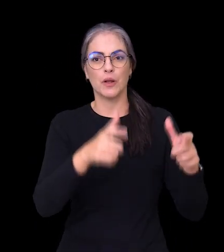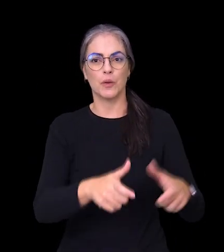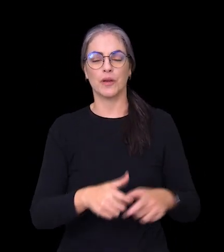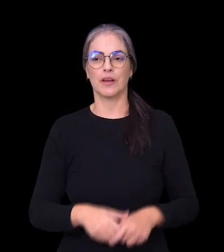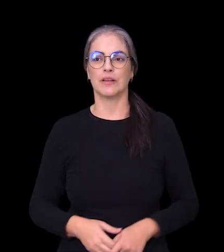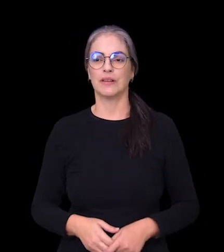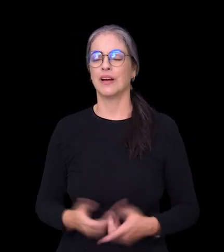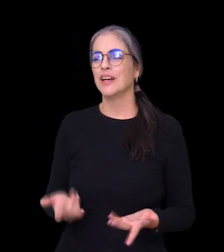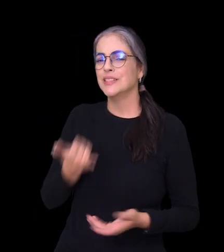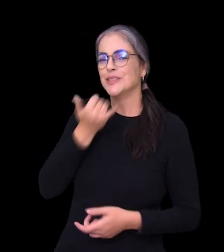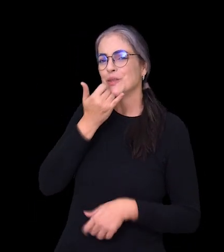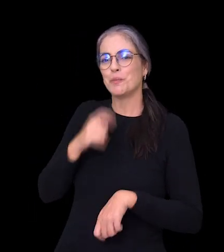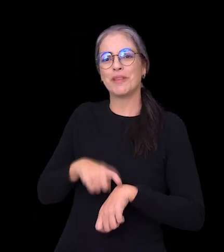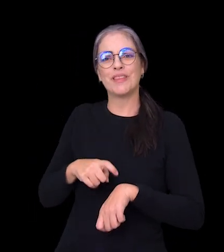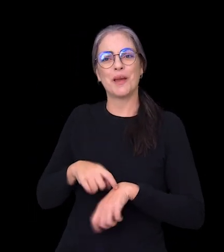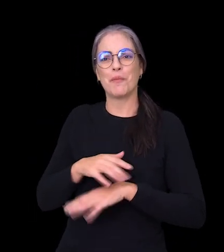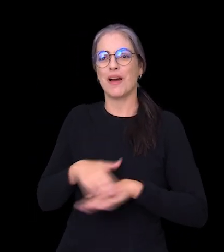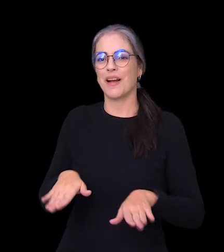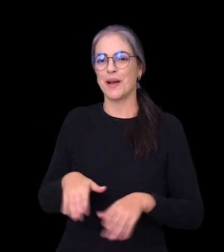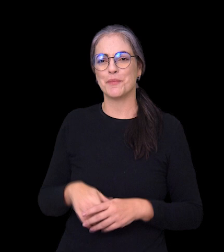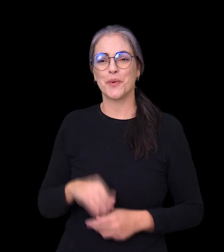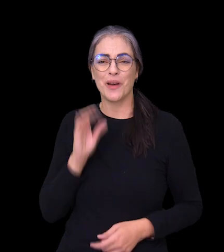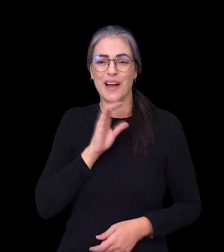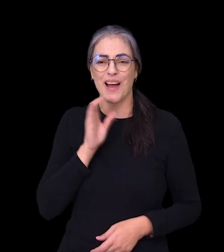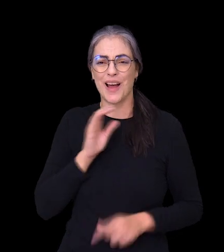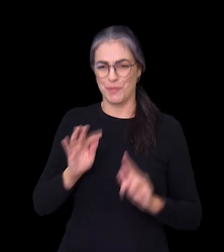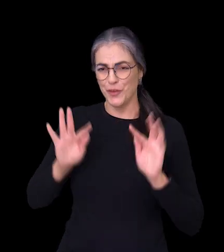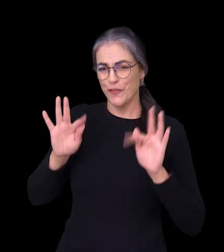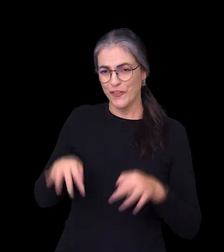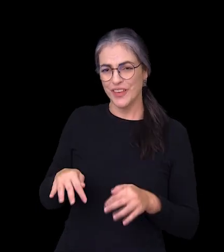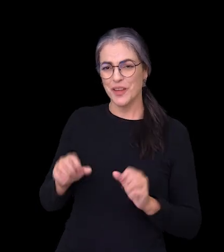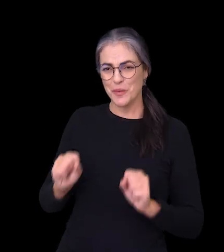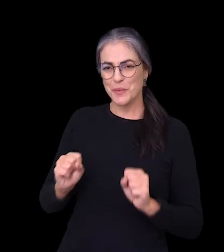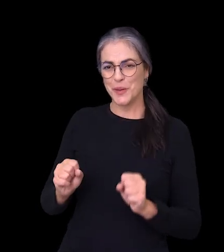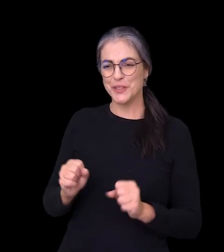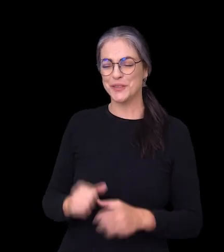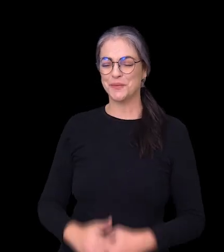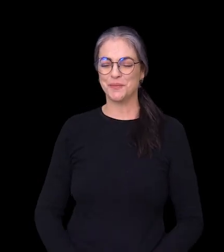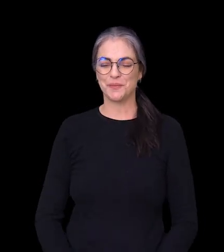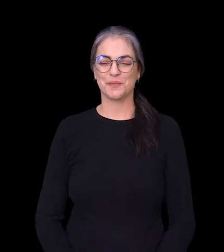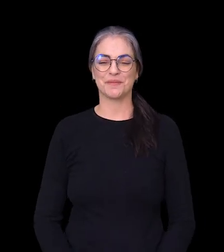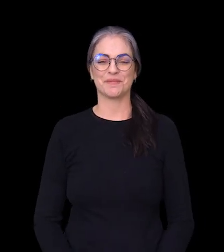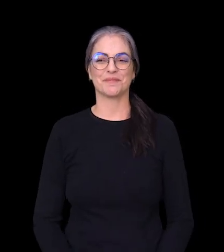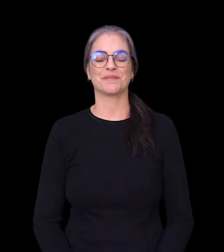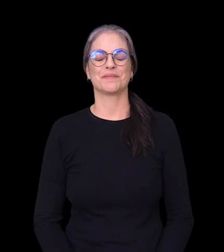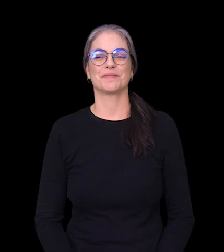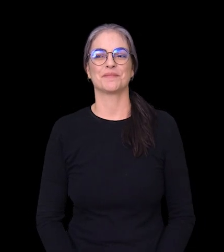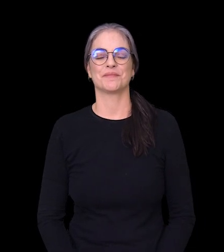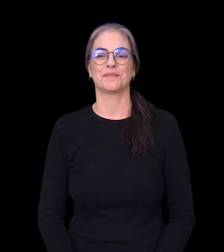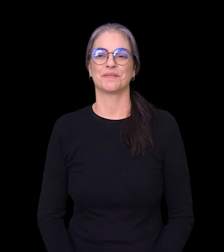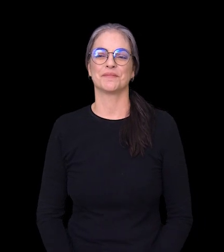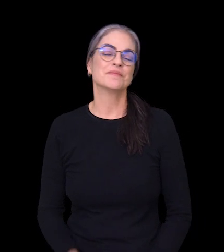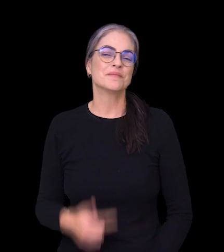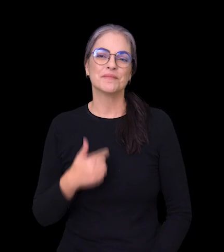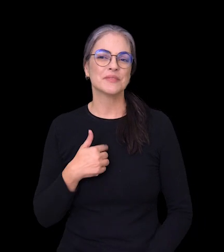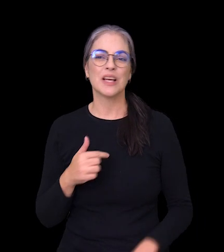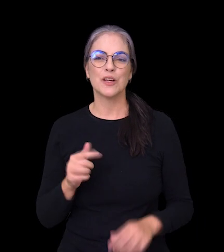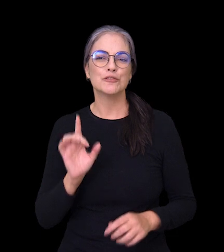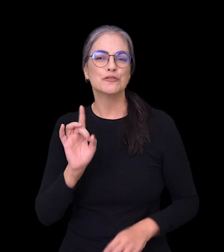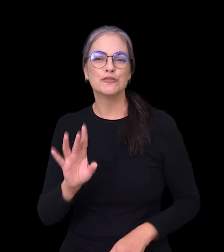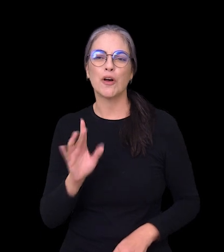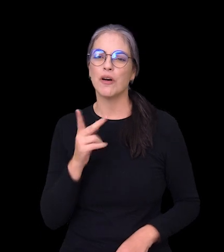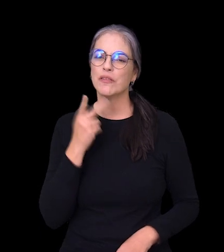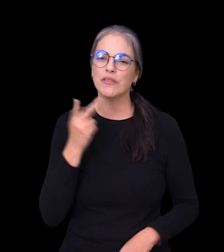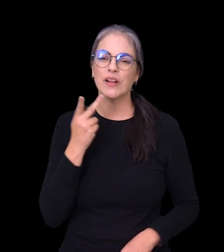Eu só queria 10 segundos para cada uma fazer as considerações finais. Por favor, deputada. Regina, eu queria só ressaltar a importância da